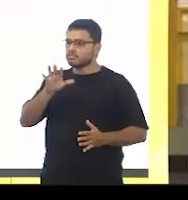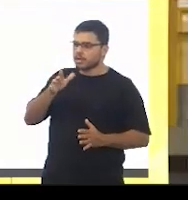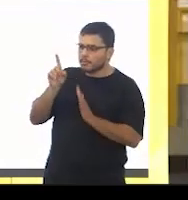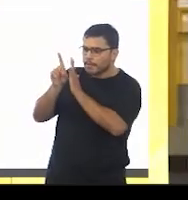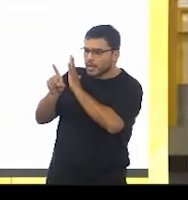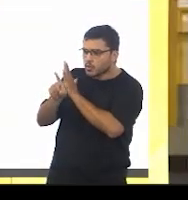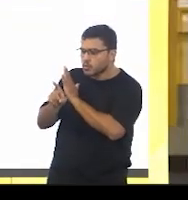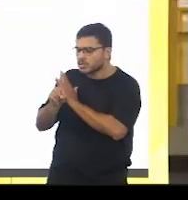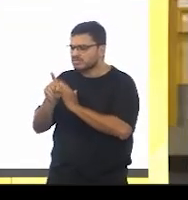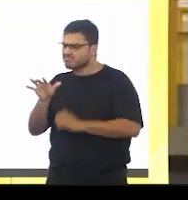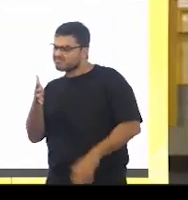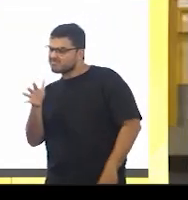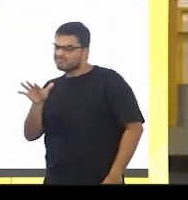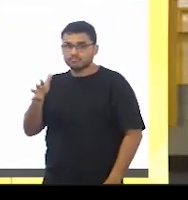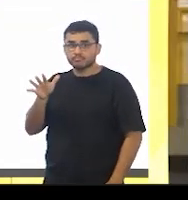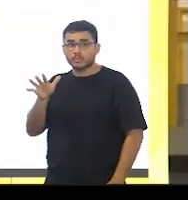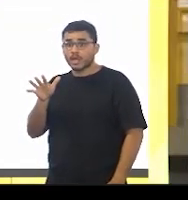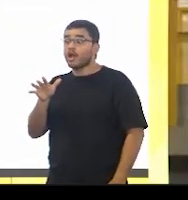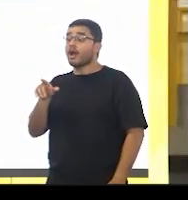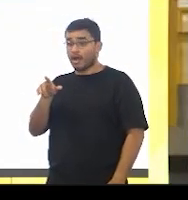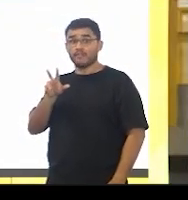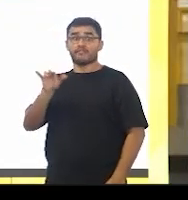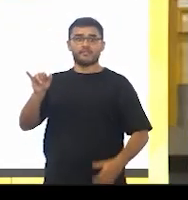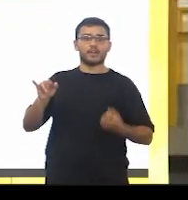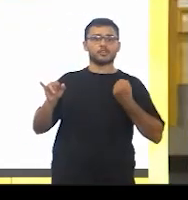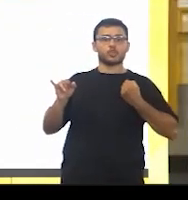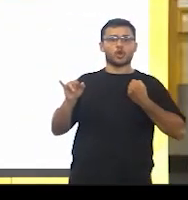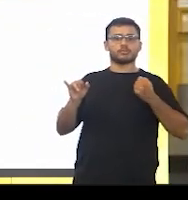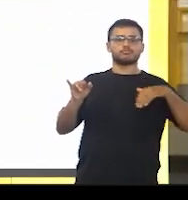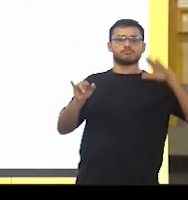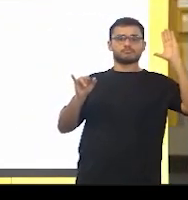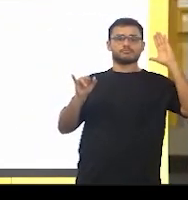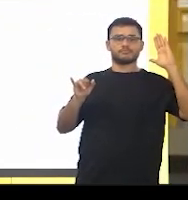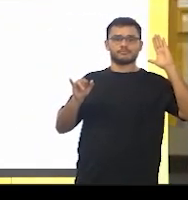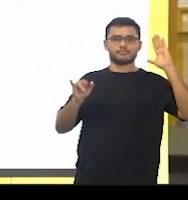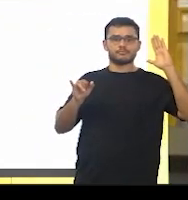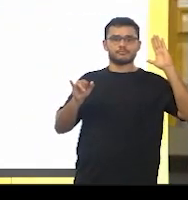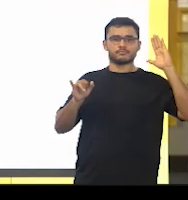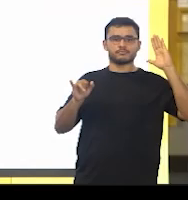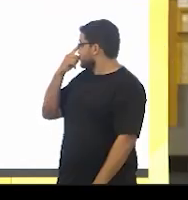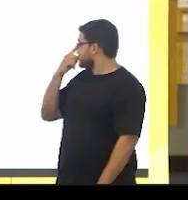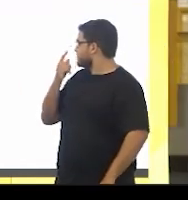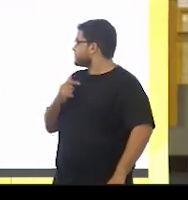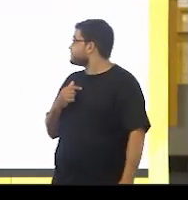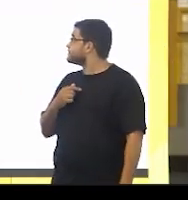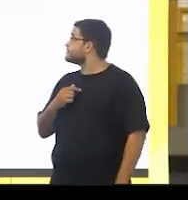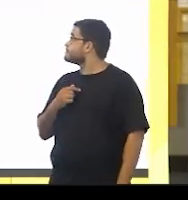diferença na prova de vocês. E nós estamos aqui para fazer isso, para começar esse trabalho com...